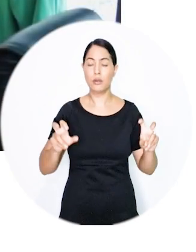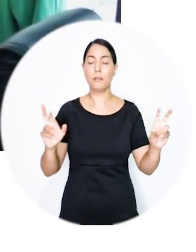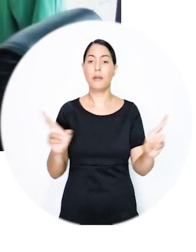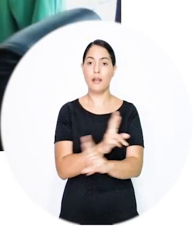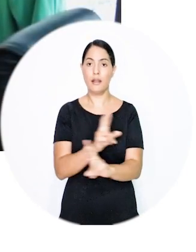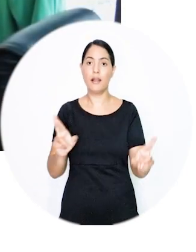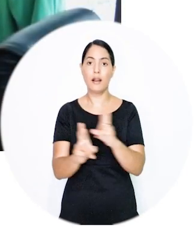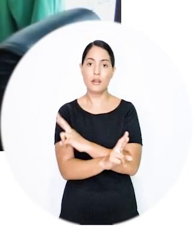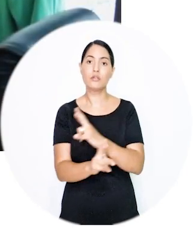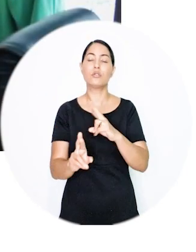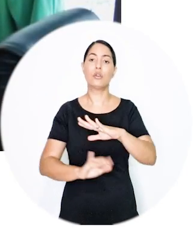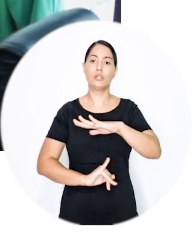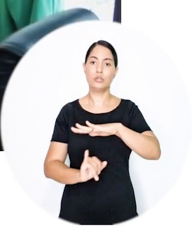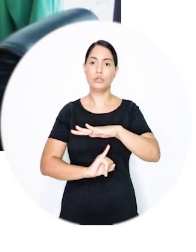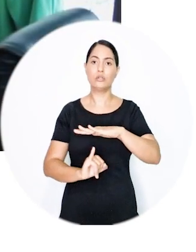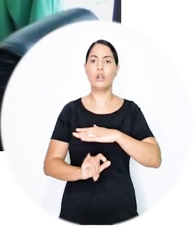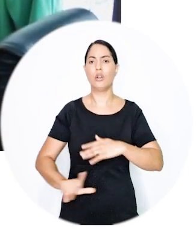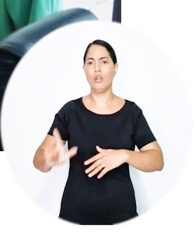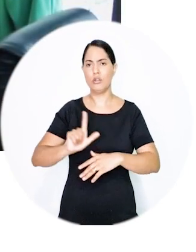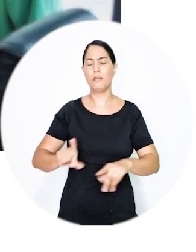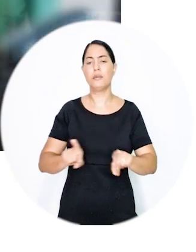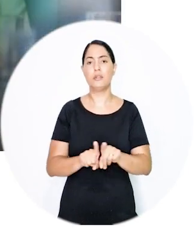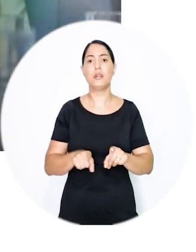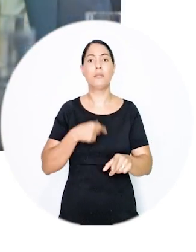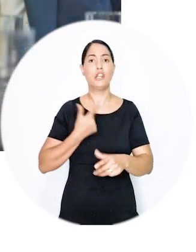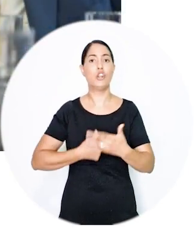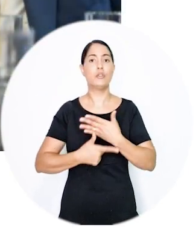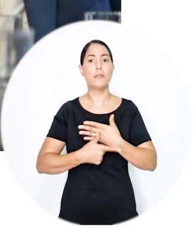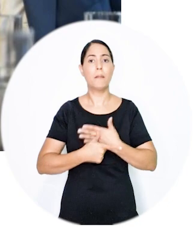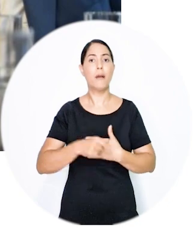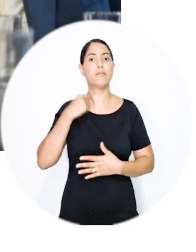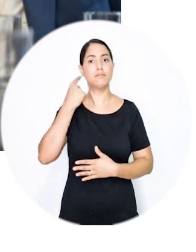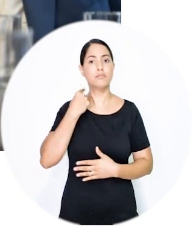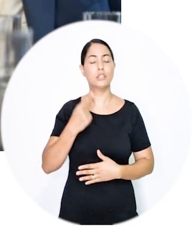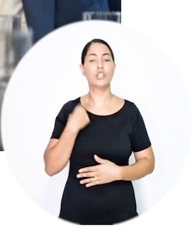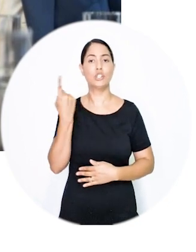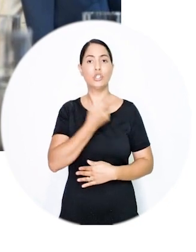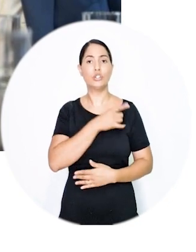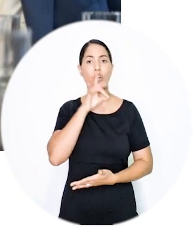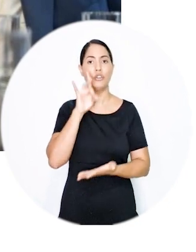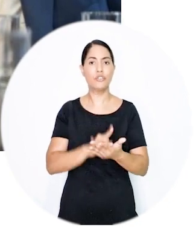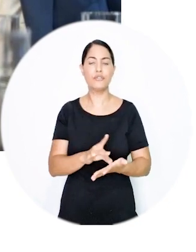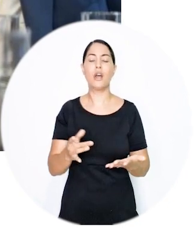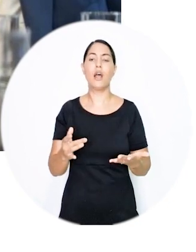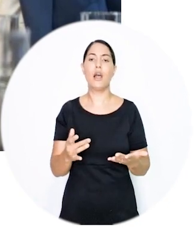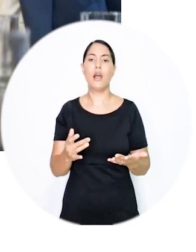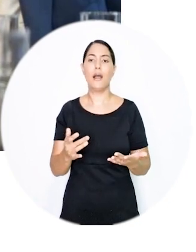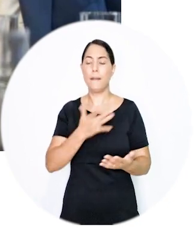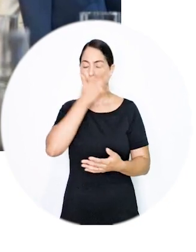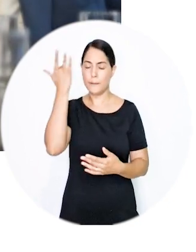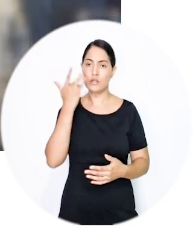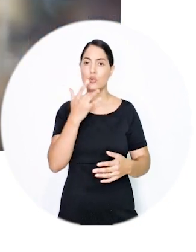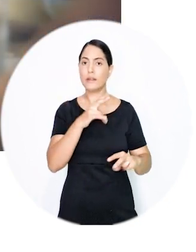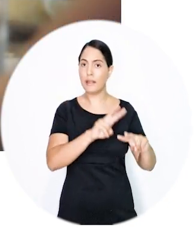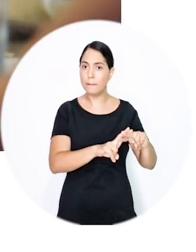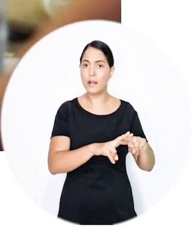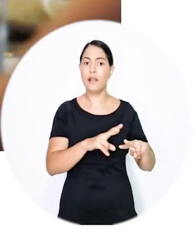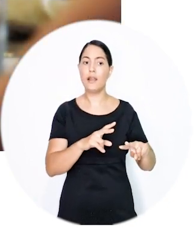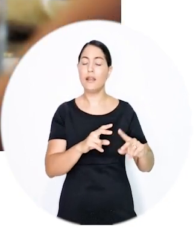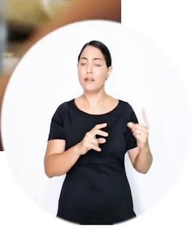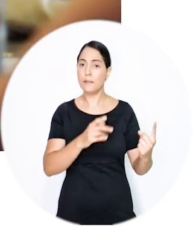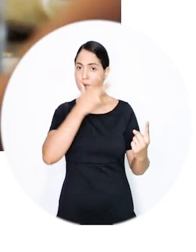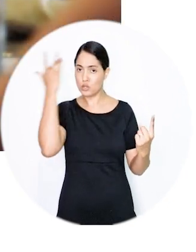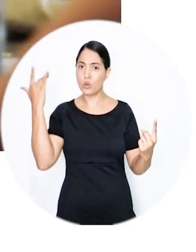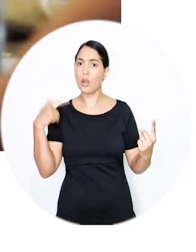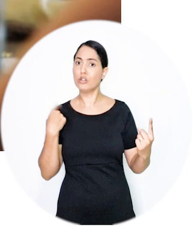ali, naquela oportunidade, falamos não só sobre as relações institucionais, mas sobre o papel da advocacia e sobre a importância de